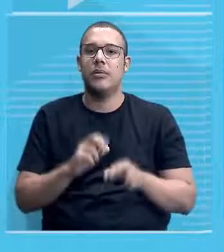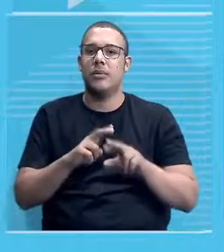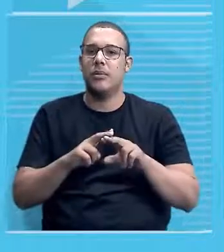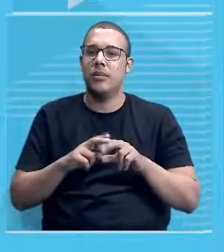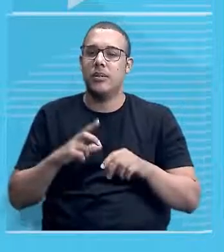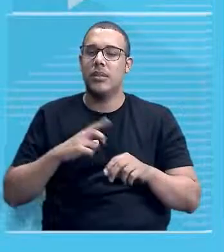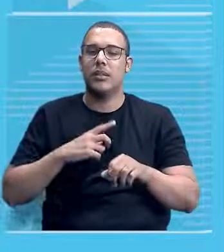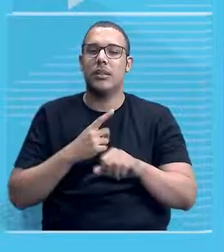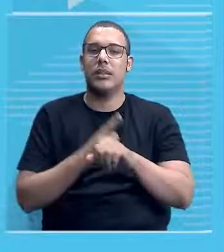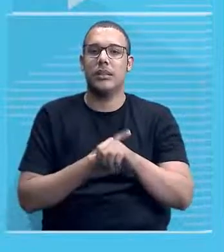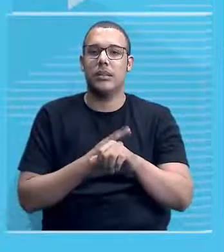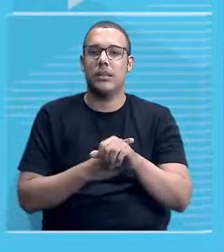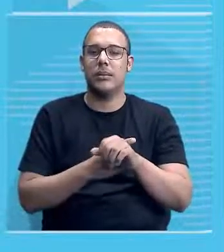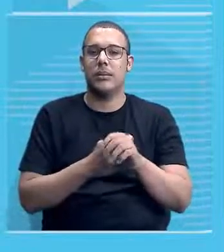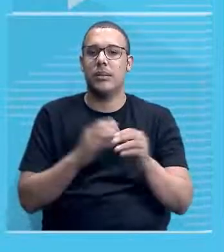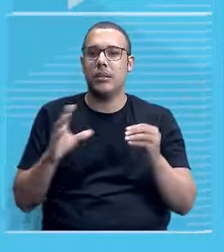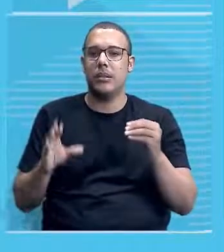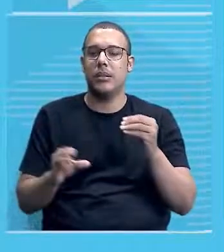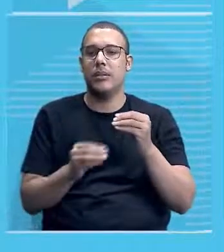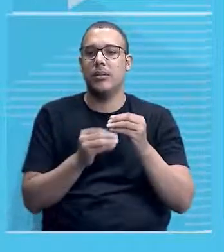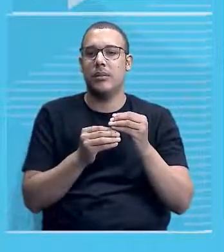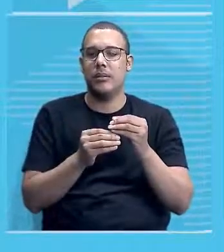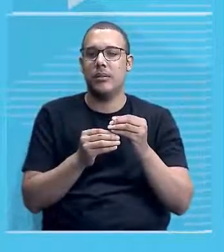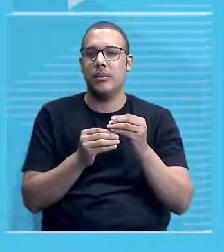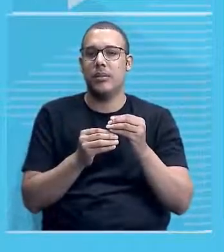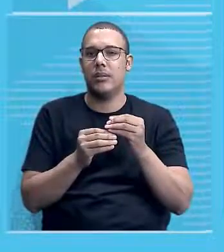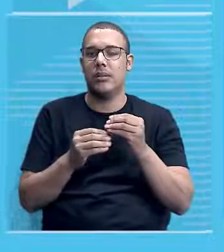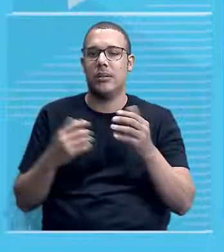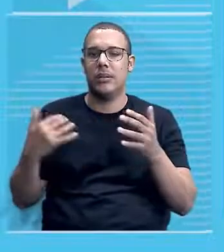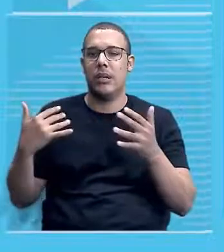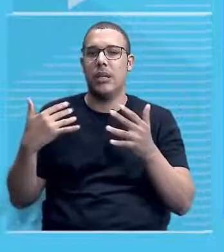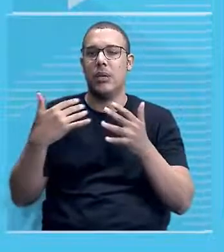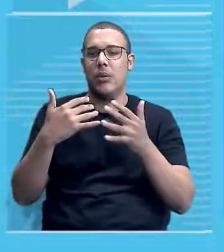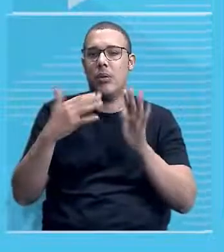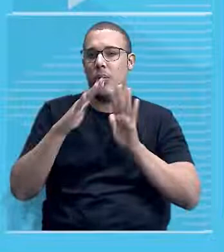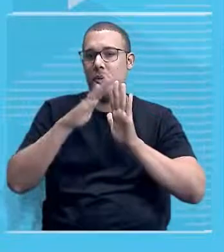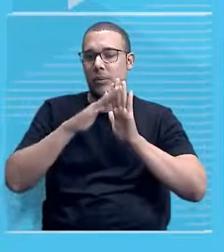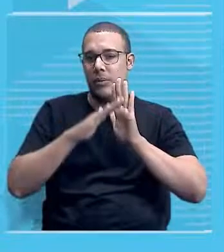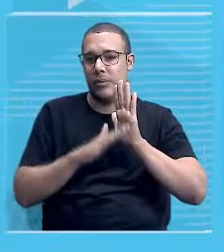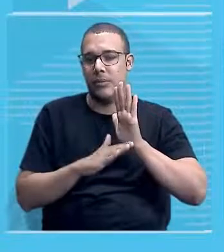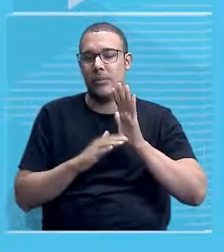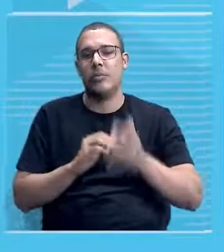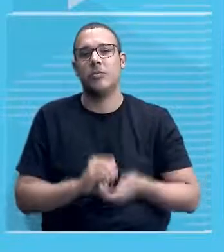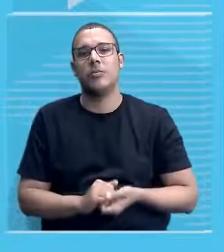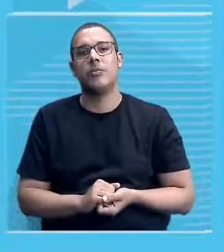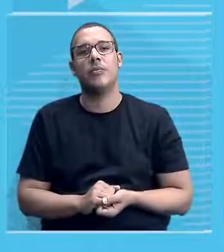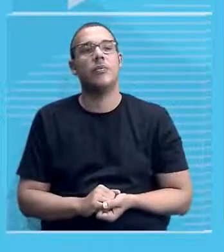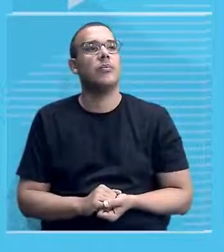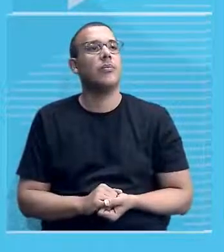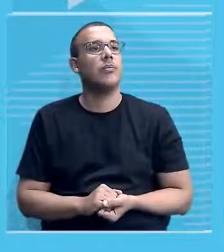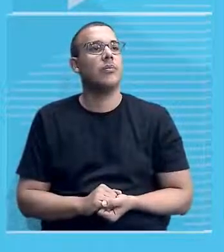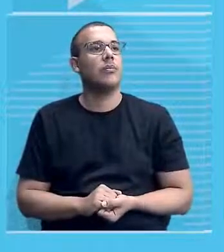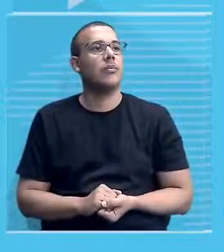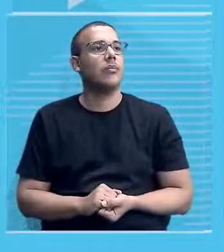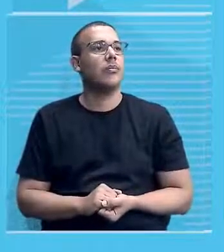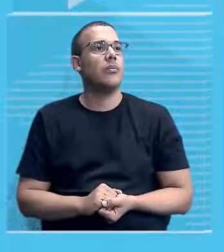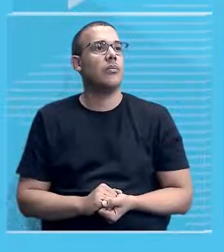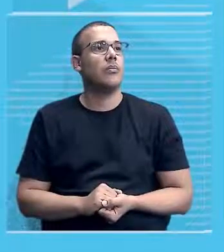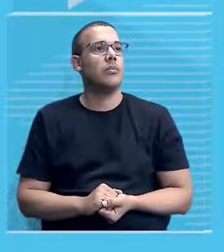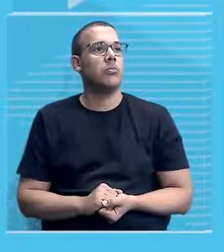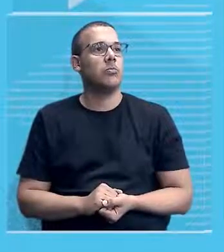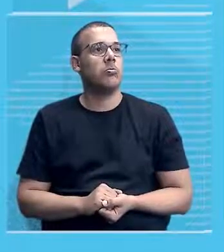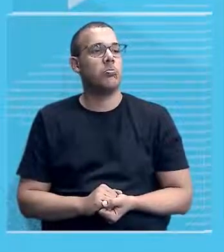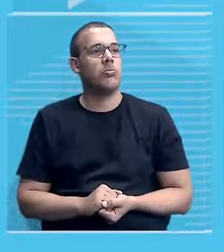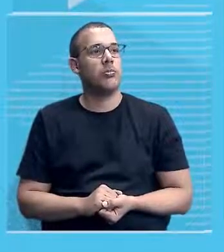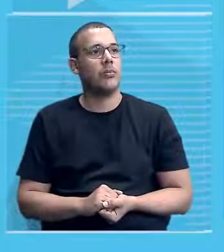complementando né essa longa programação Valeu está aí e aqui